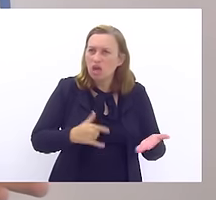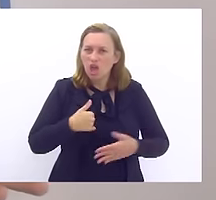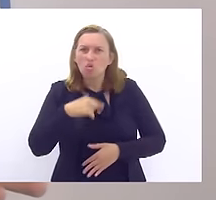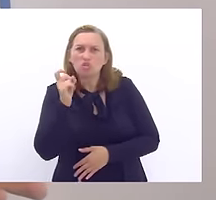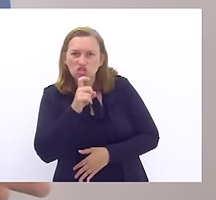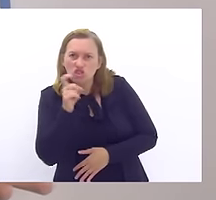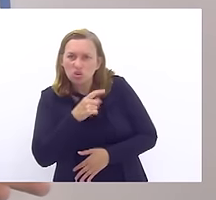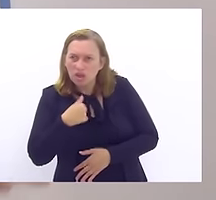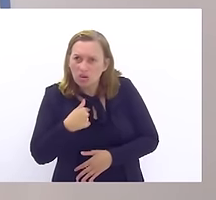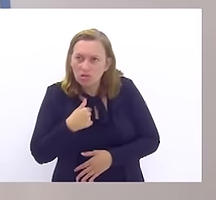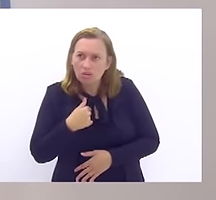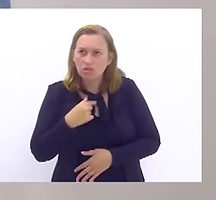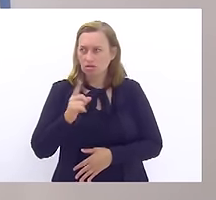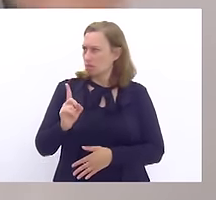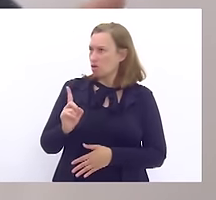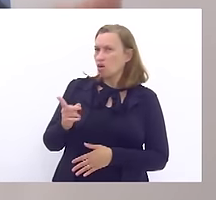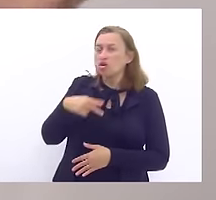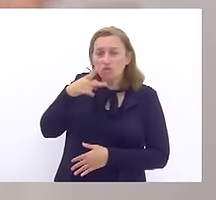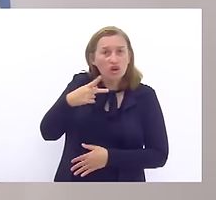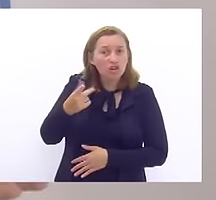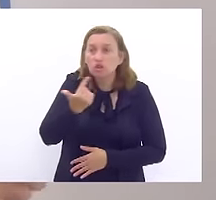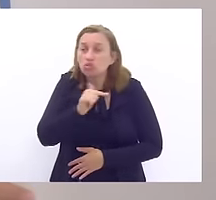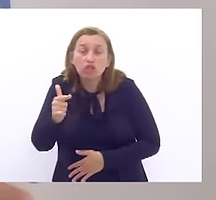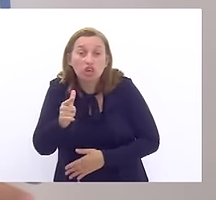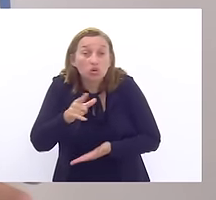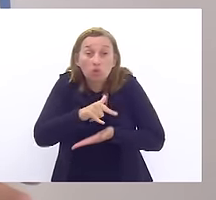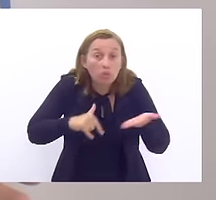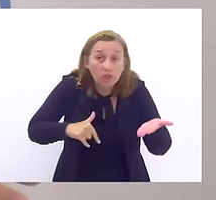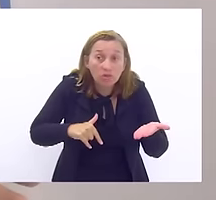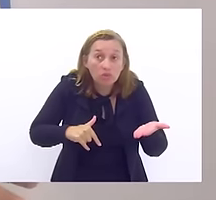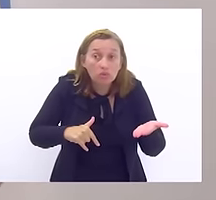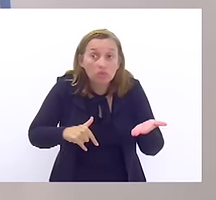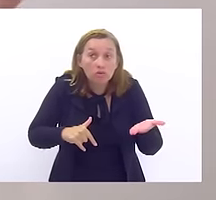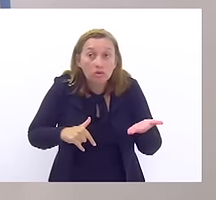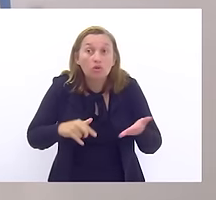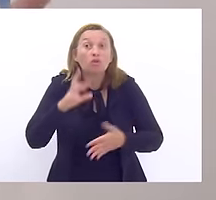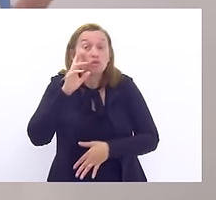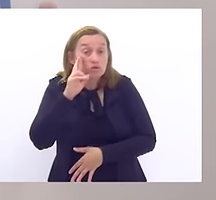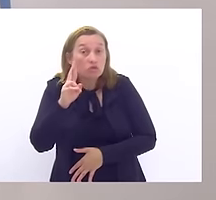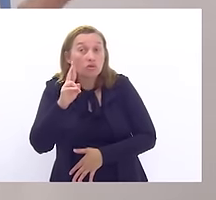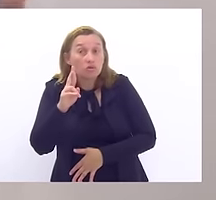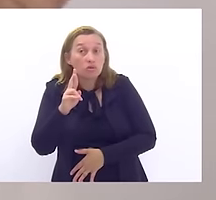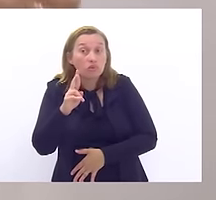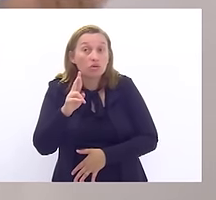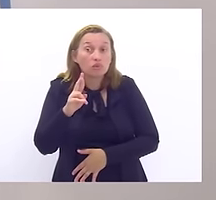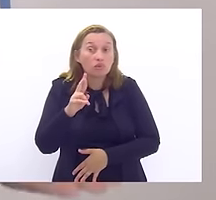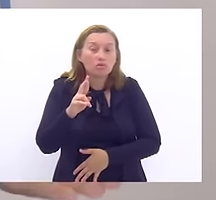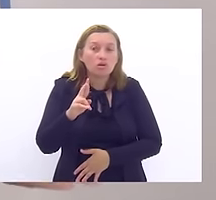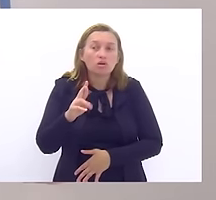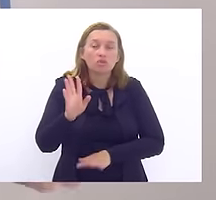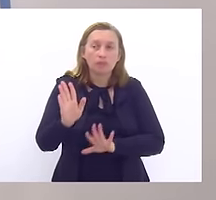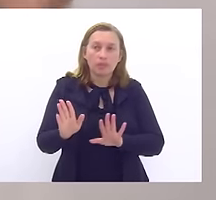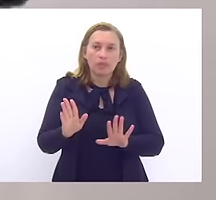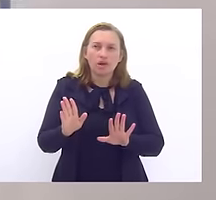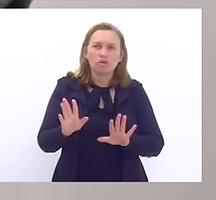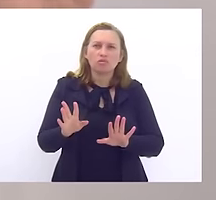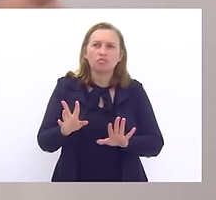mentiroso tô falando isso mas eu estou lhe dizendo que não é documentos mas o senhor também falou que existem documentos que foram separados